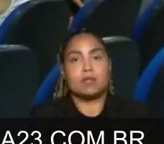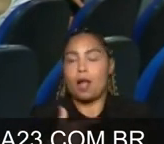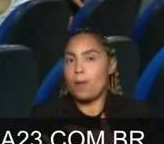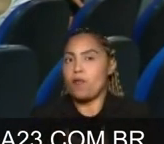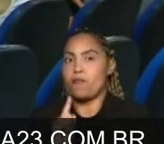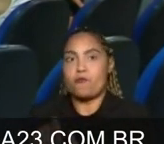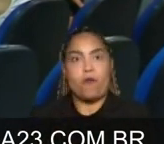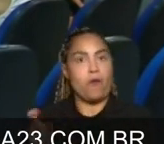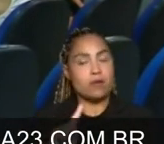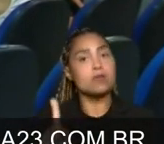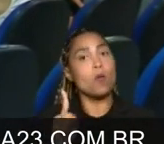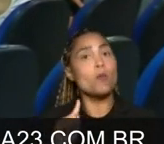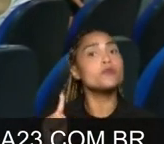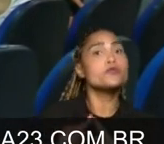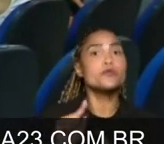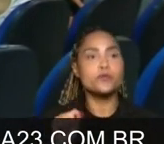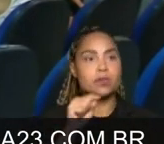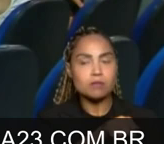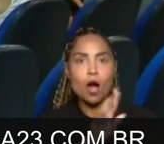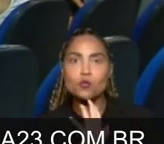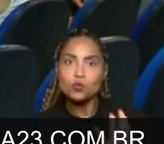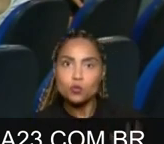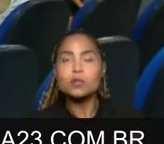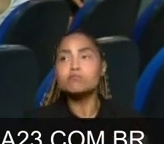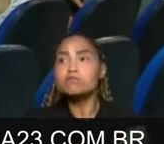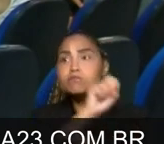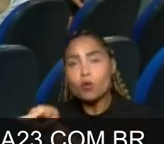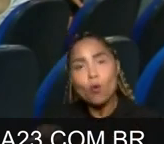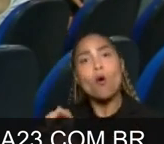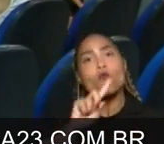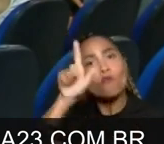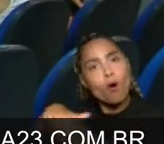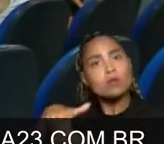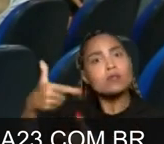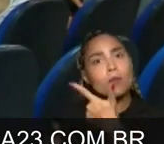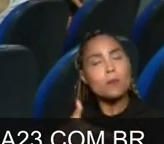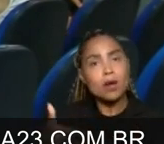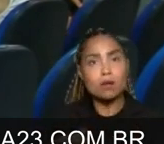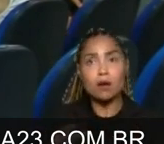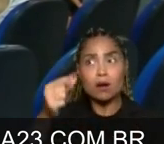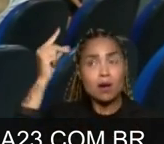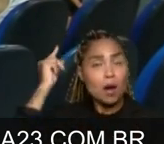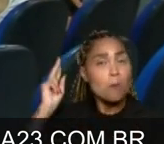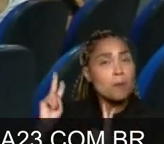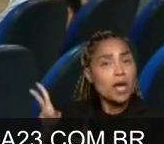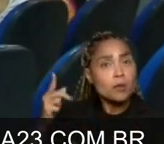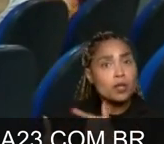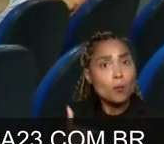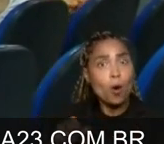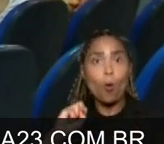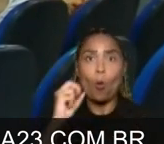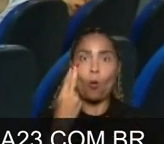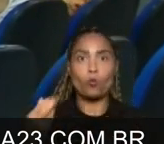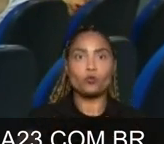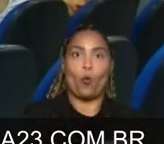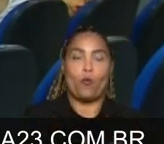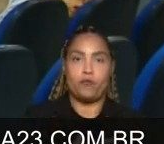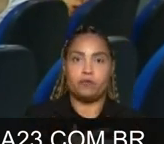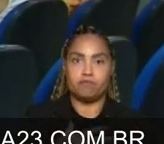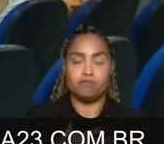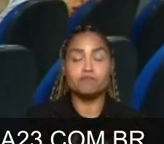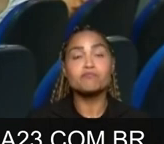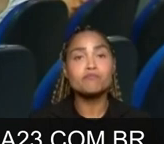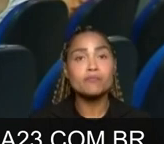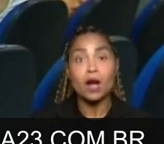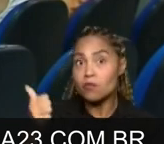é reinserir o segurado no mercado de trabalho, seja na antiga atividade ou em uma nova nova função. Essa